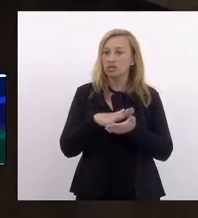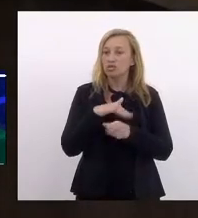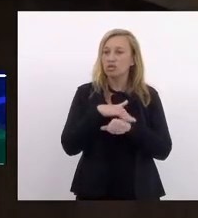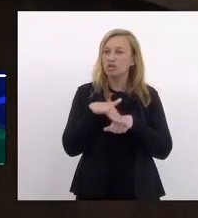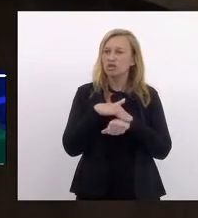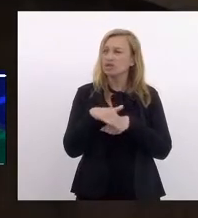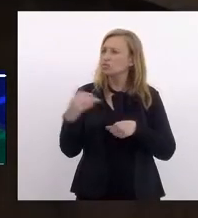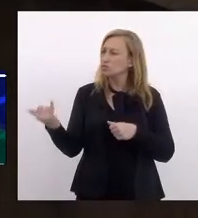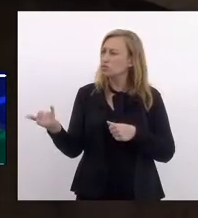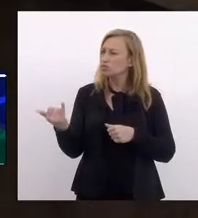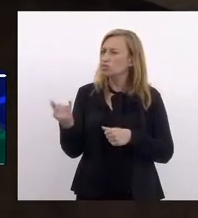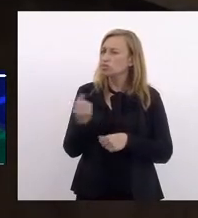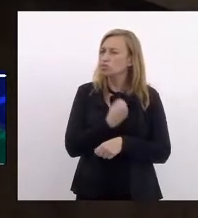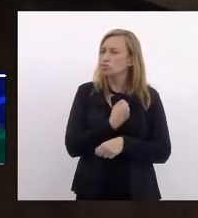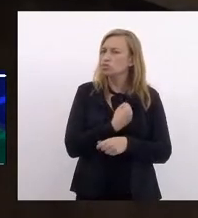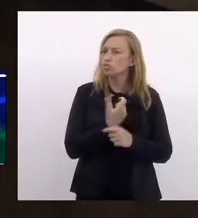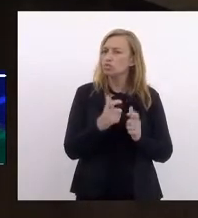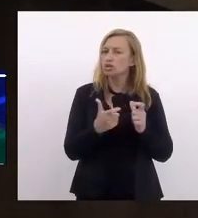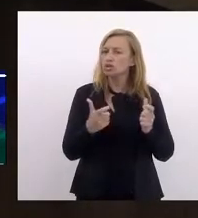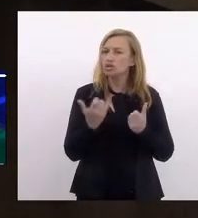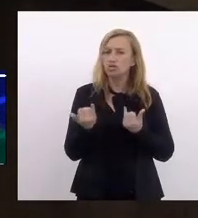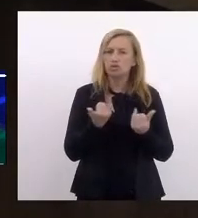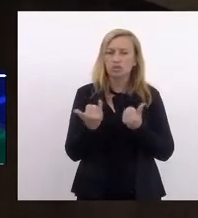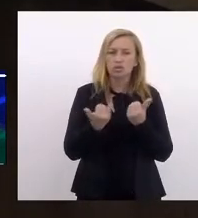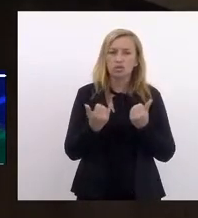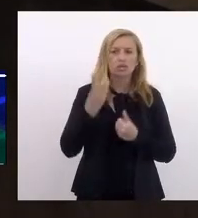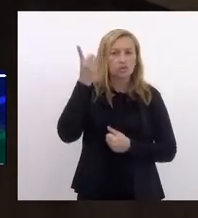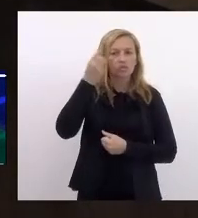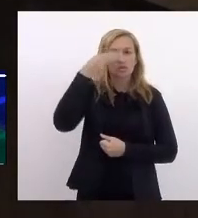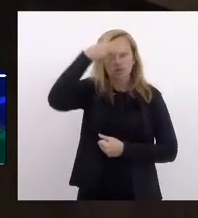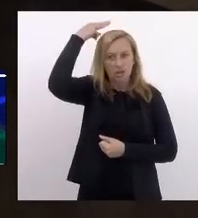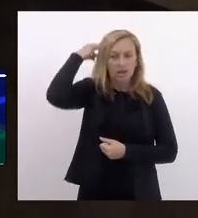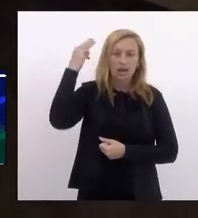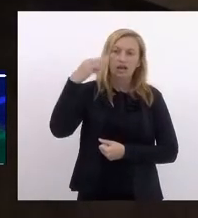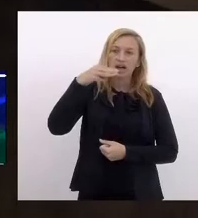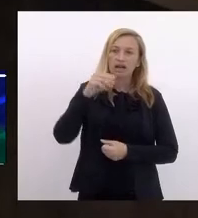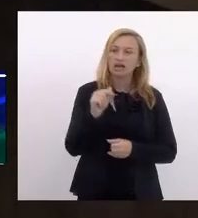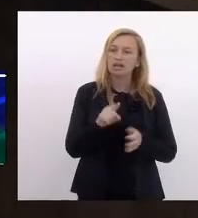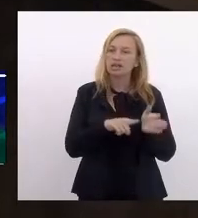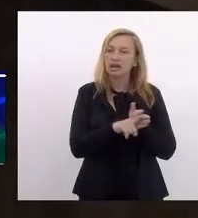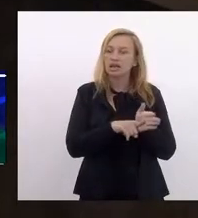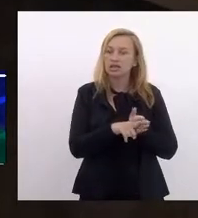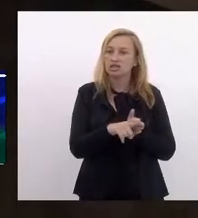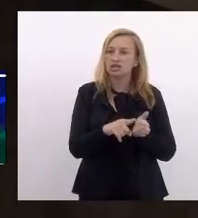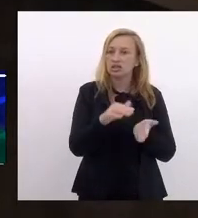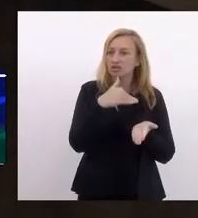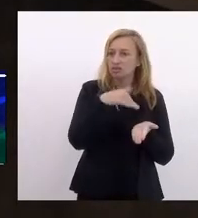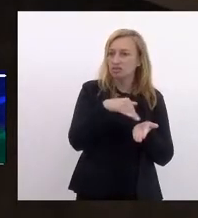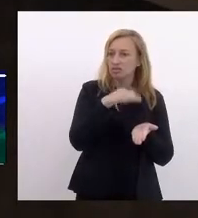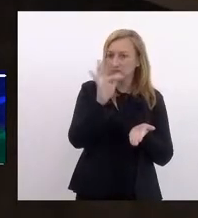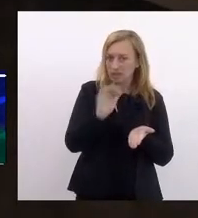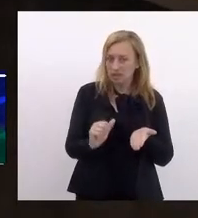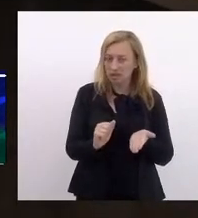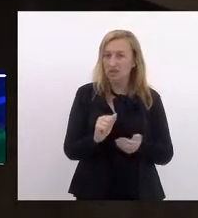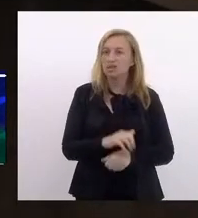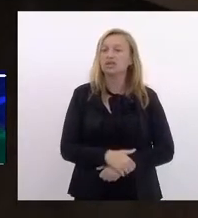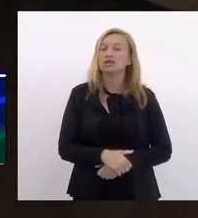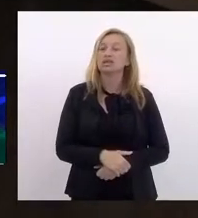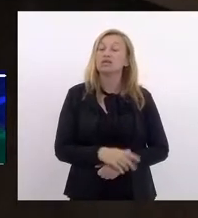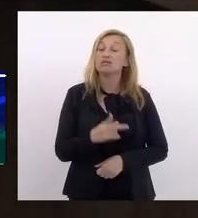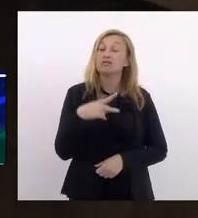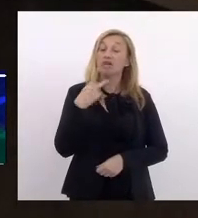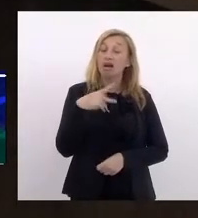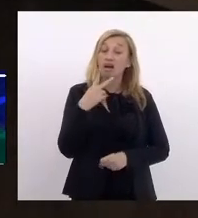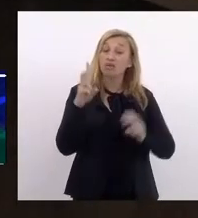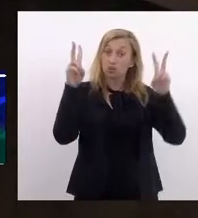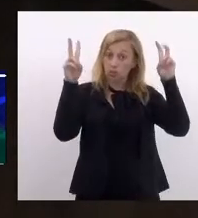uma demanda, deputado Márcio Pacheco, dos analistas de fazenda, que dizem